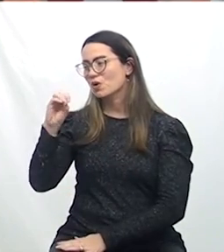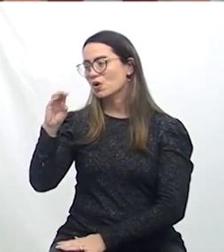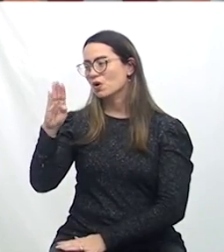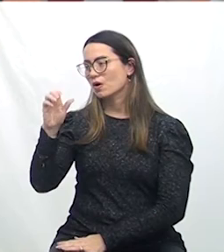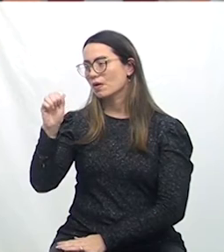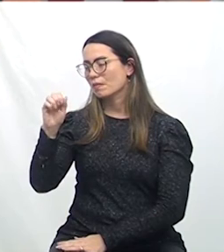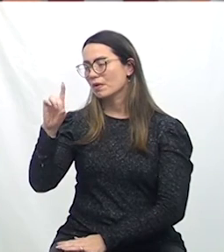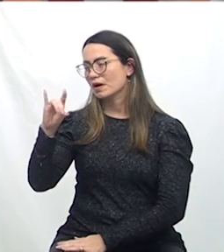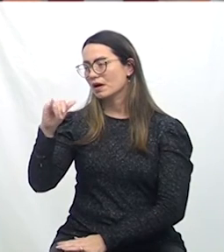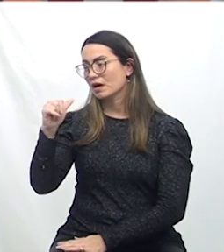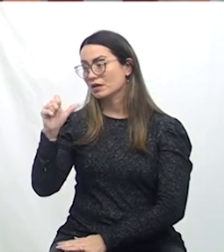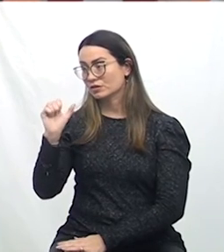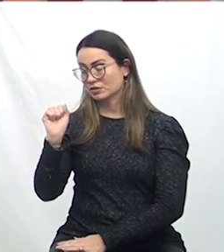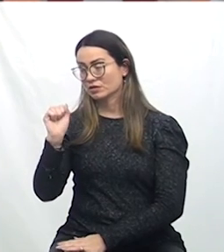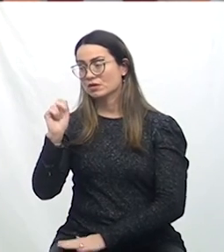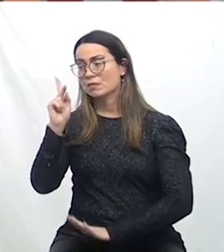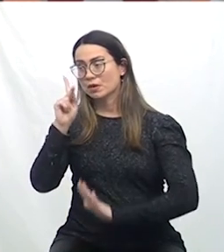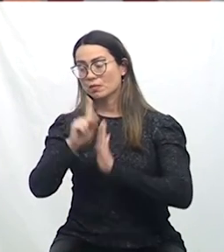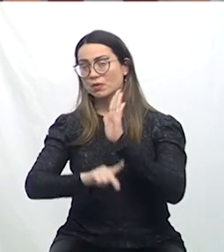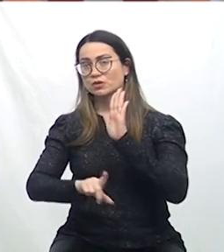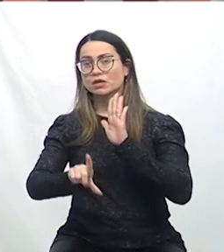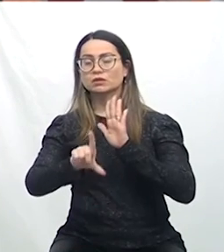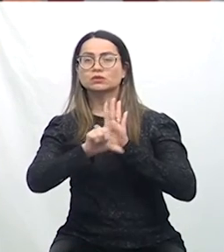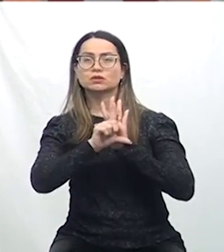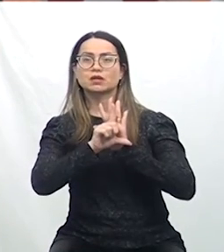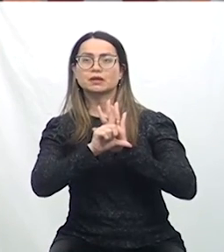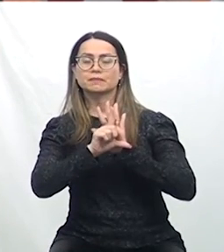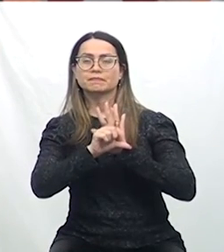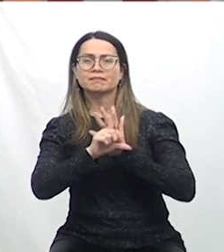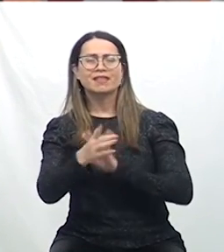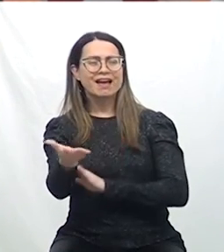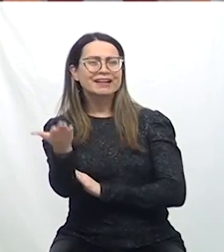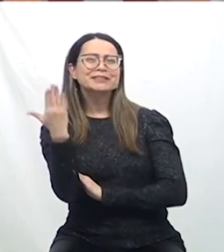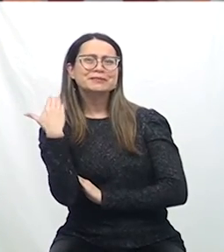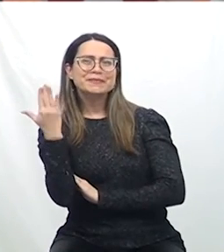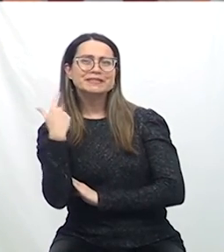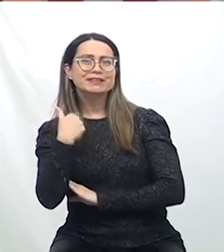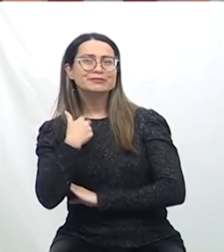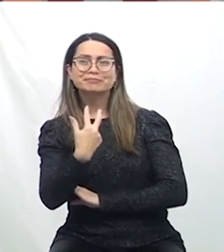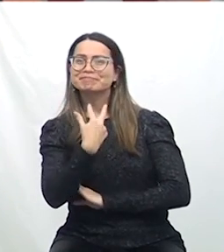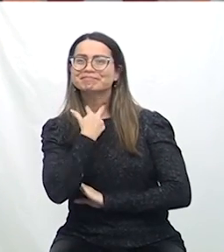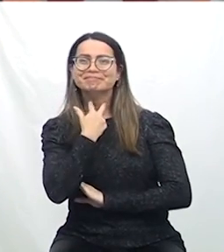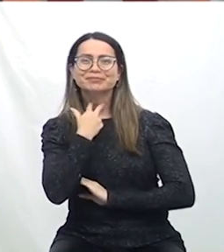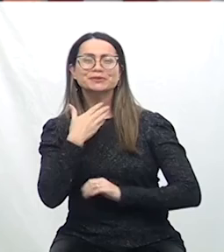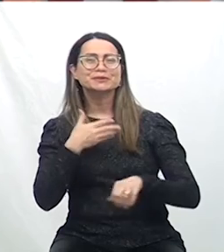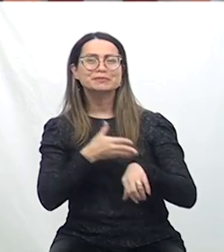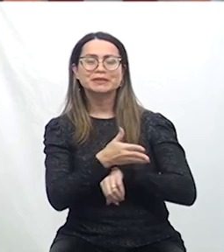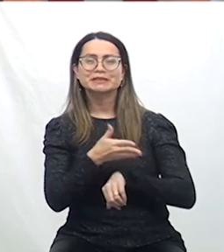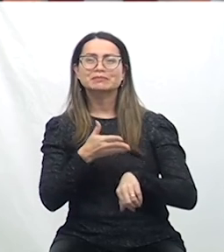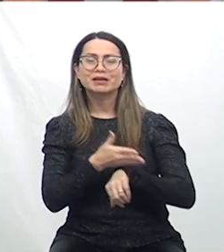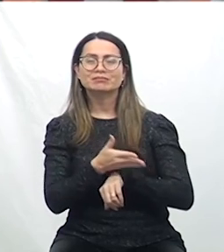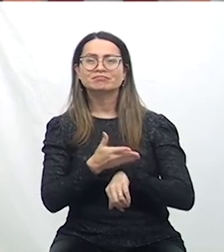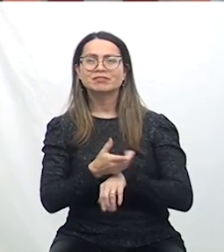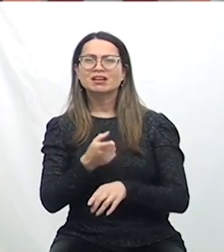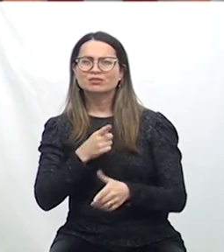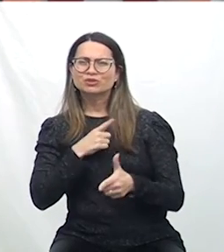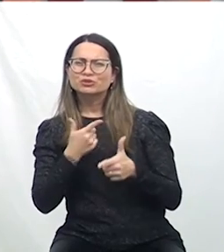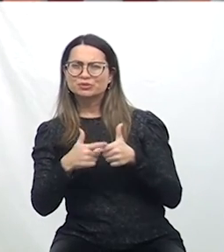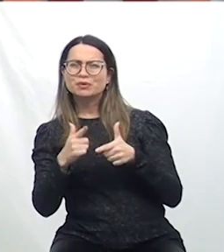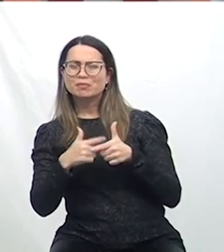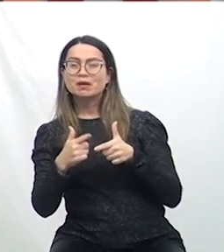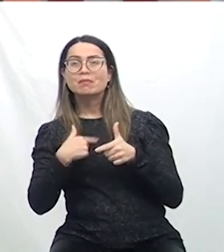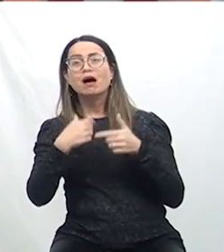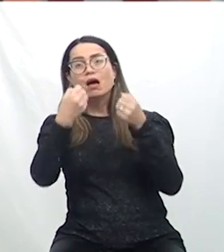esse projeto de lei. Na audiência, na época, não pude estar. Ocorreu um incidente,